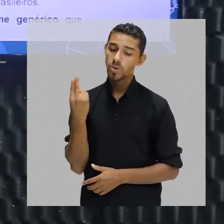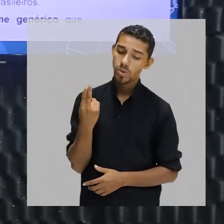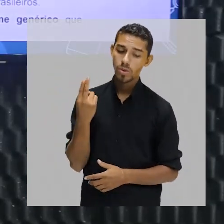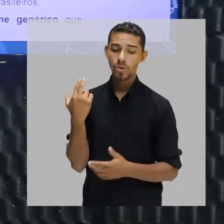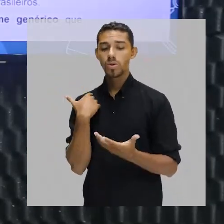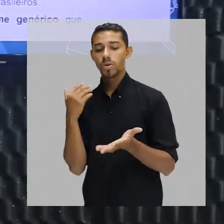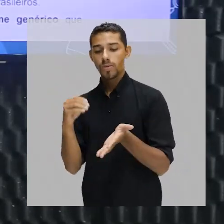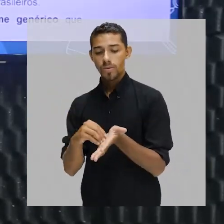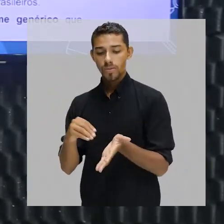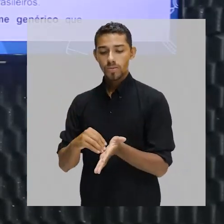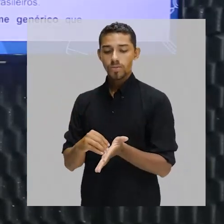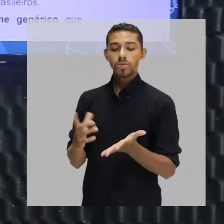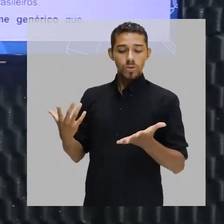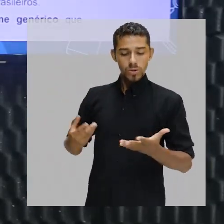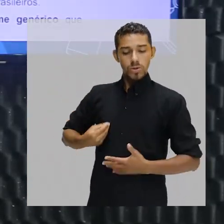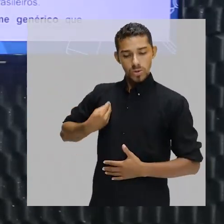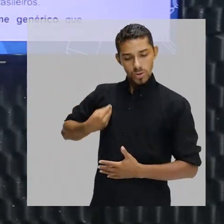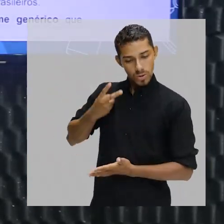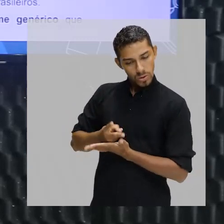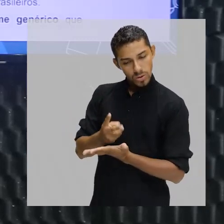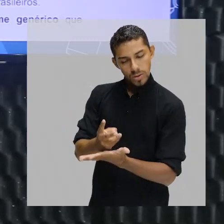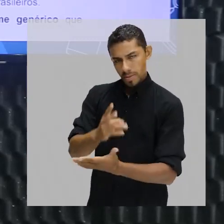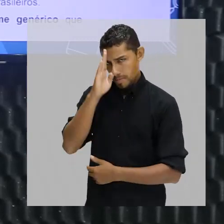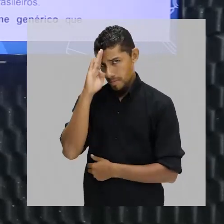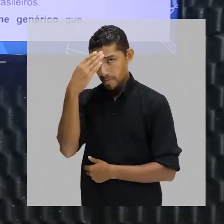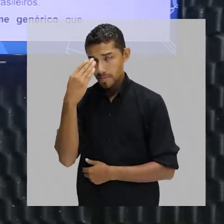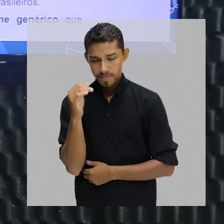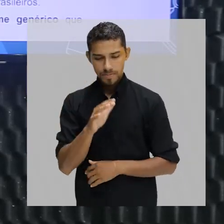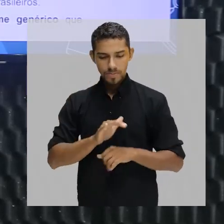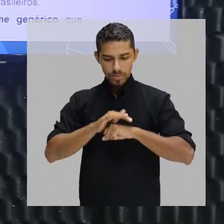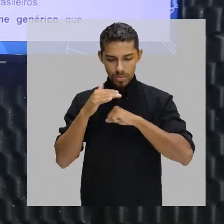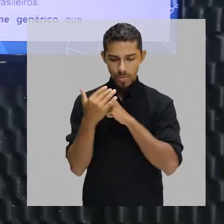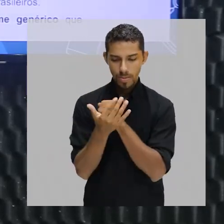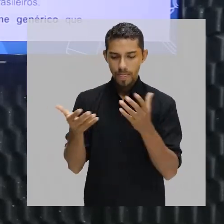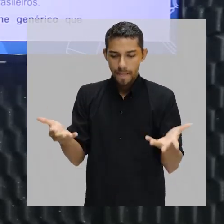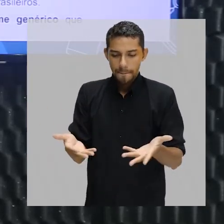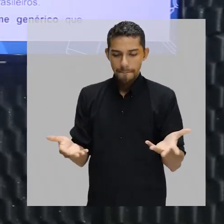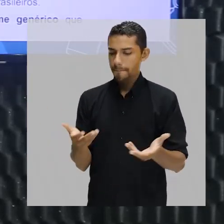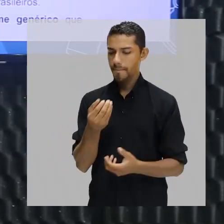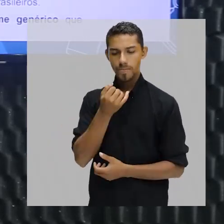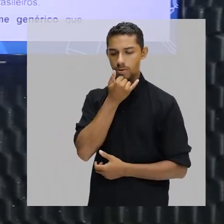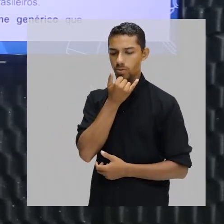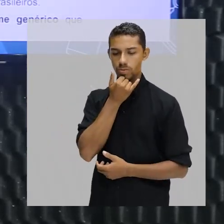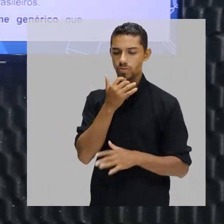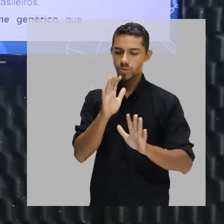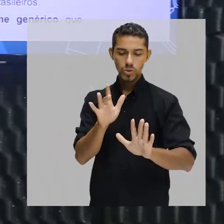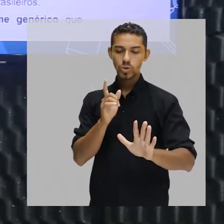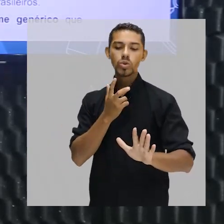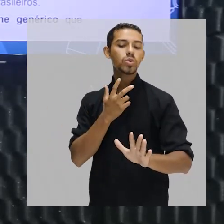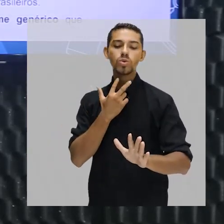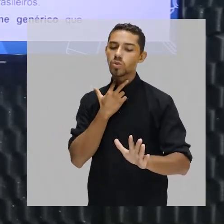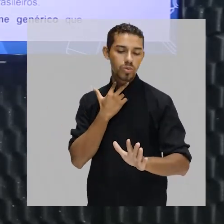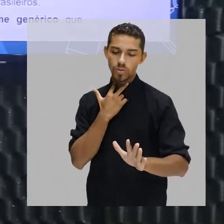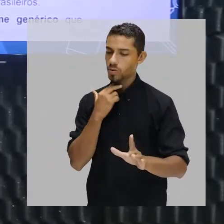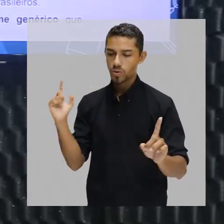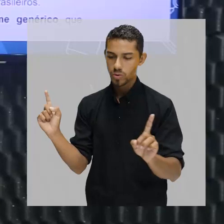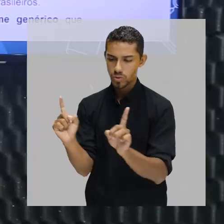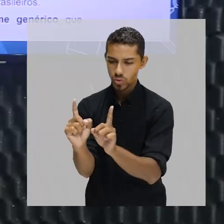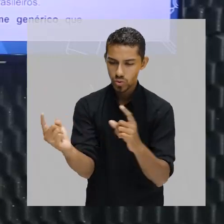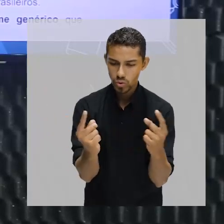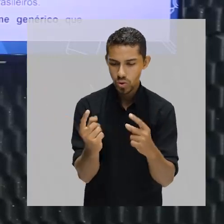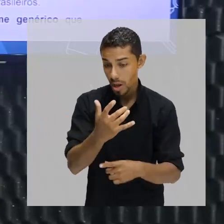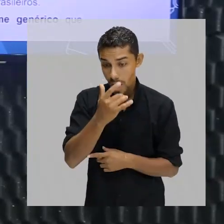danças são resistentes. Principalmente agora que nós estamos em época de pandemia, que nós não podemos aglomerar. Por exemplo, São João, que tem uma série de